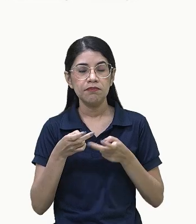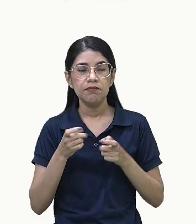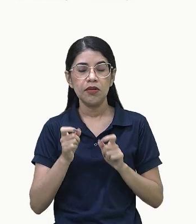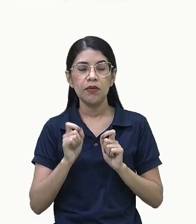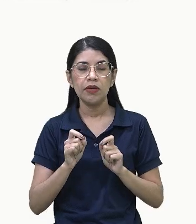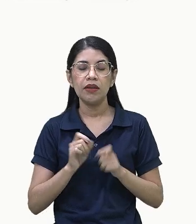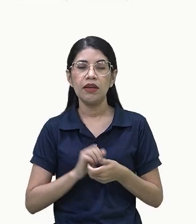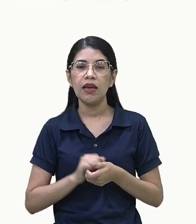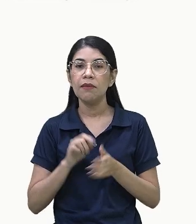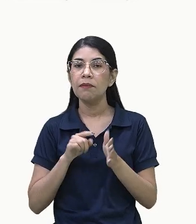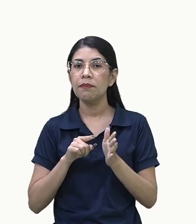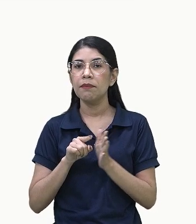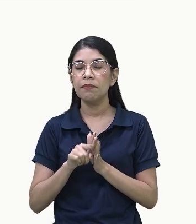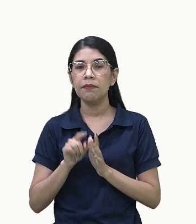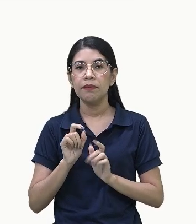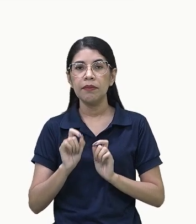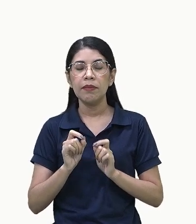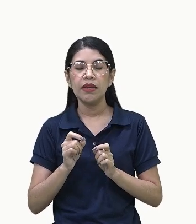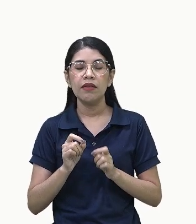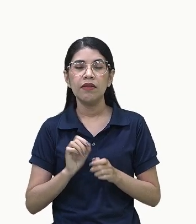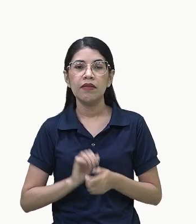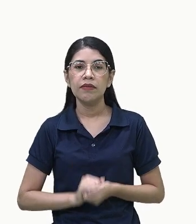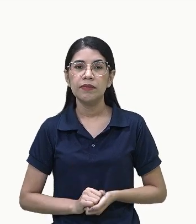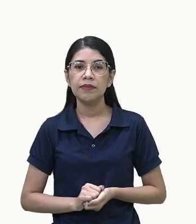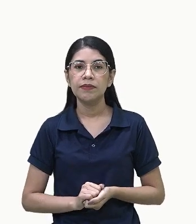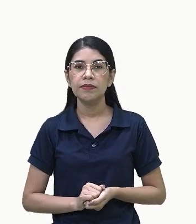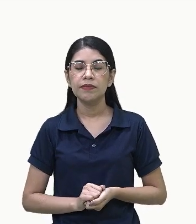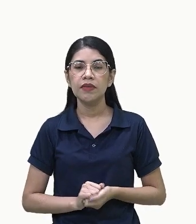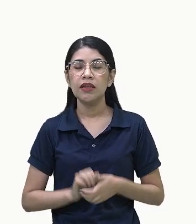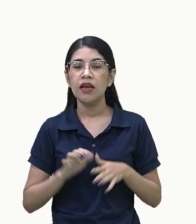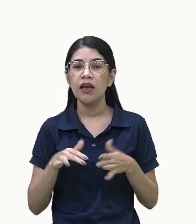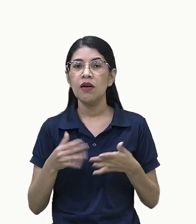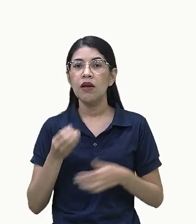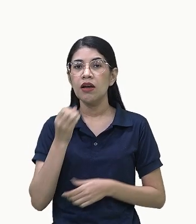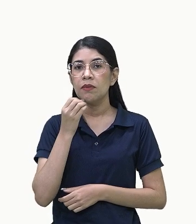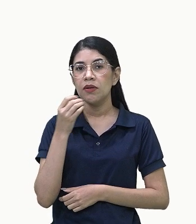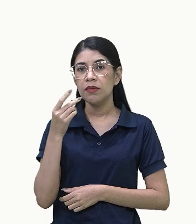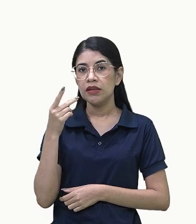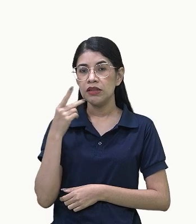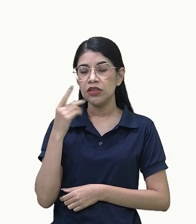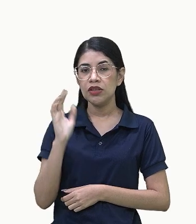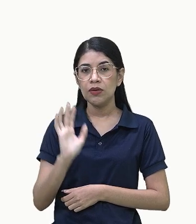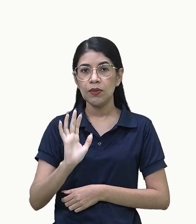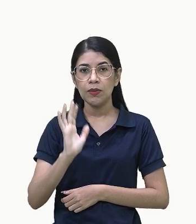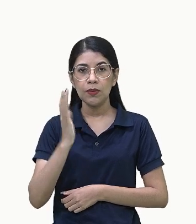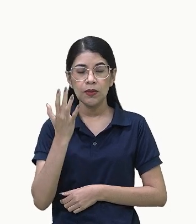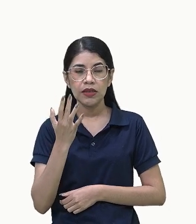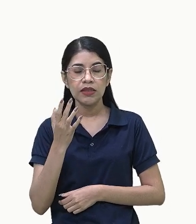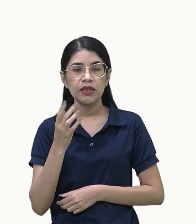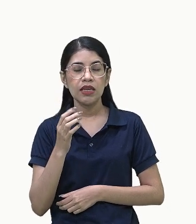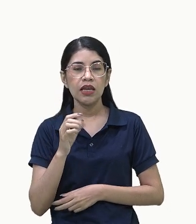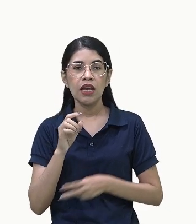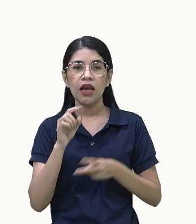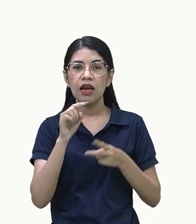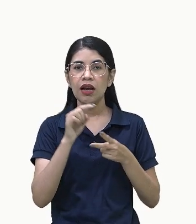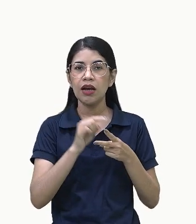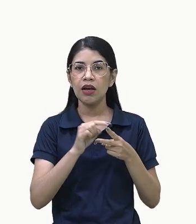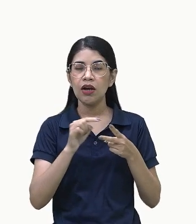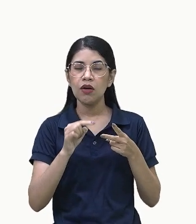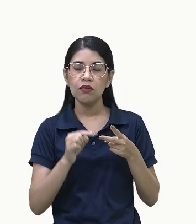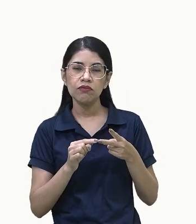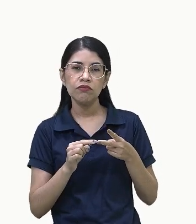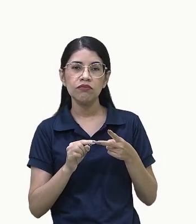o comando da questão, ele quer saber o seguinte: qual é a probabilidade de ocorrer pelo menos uma